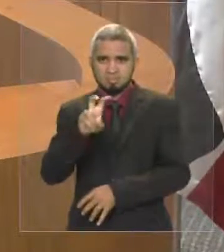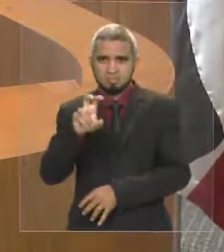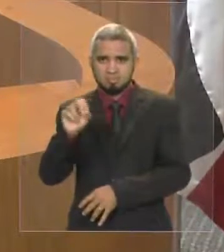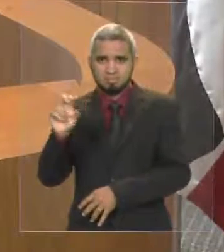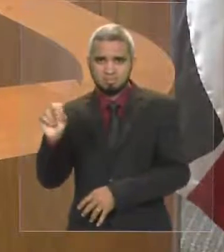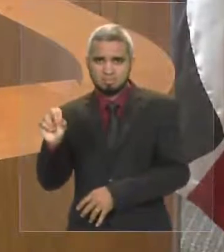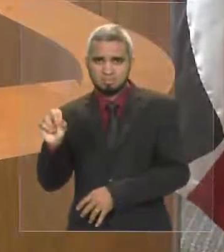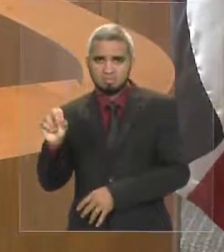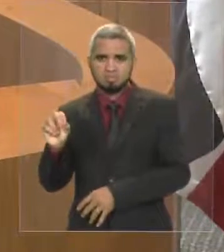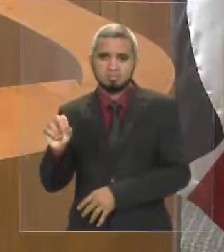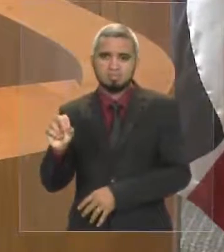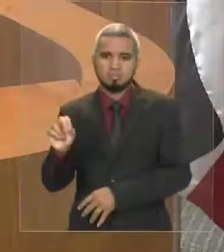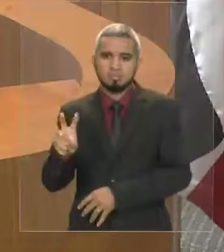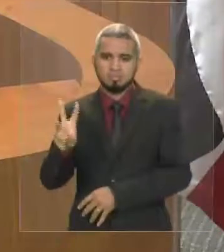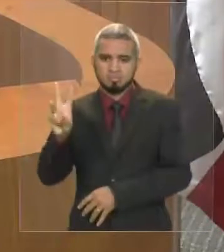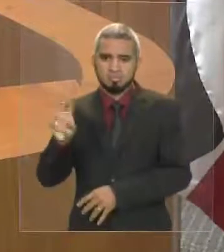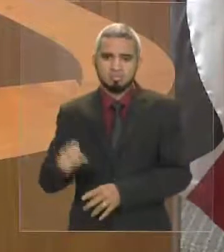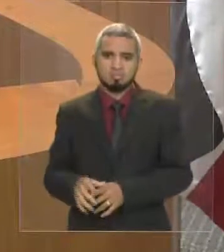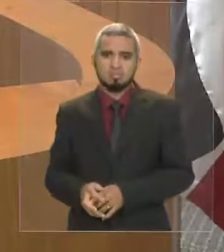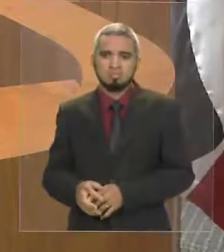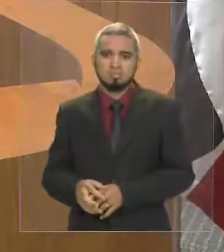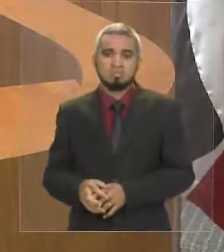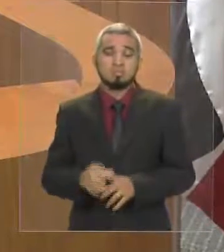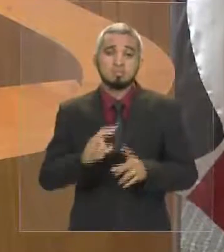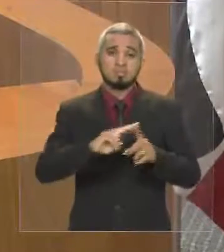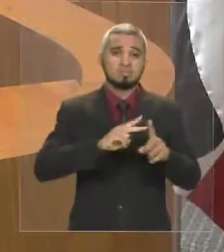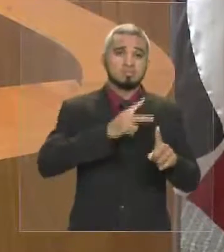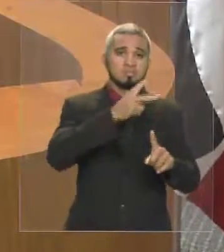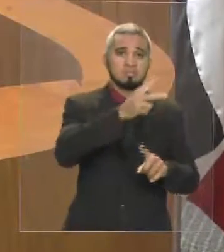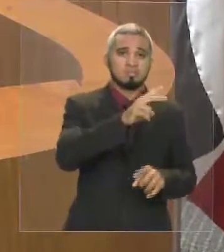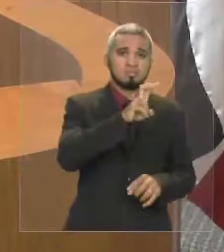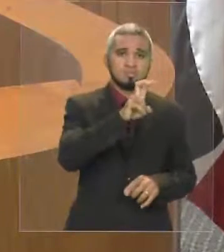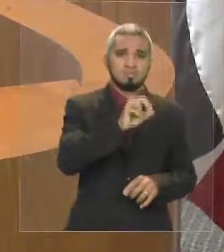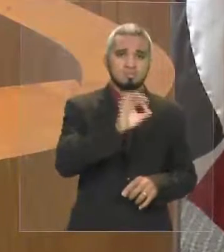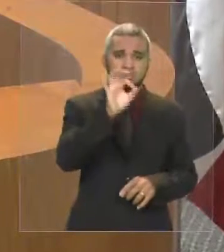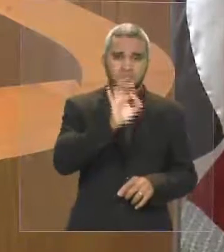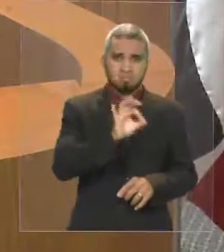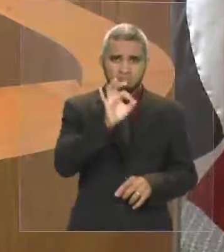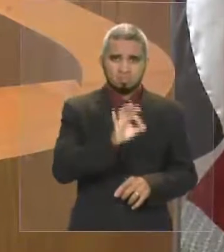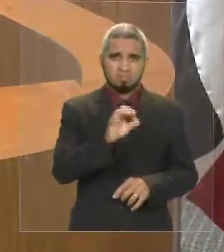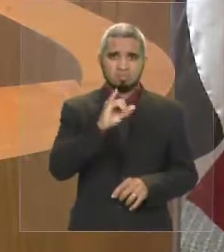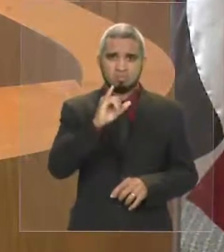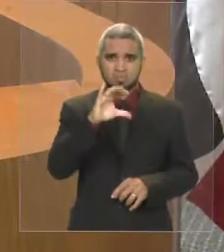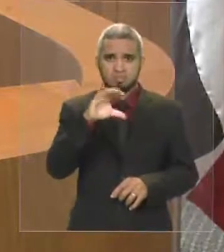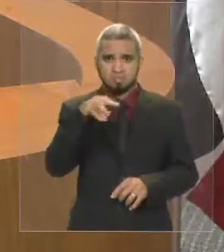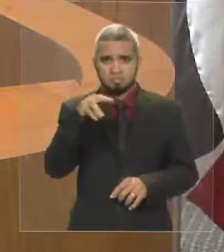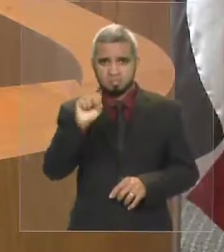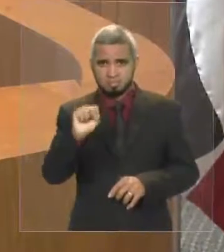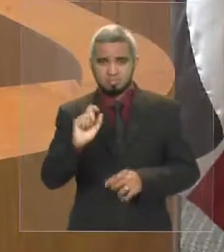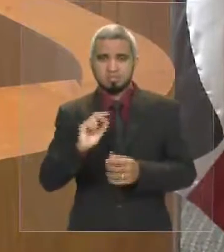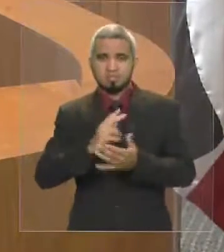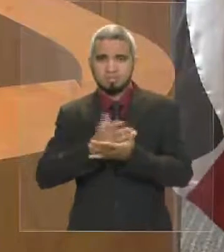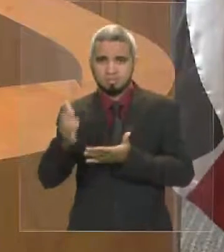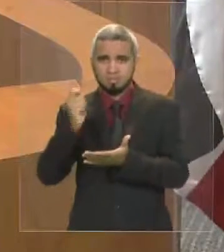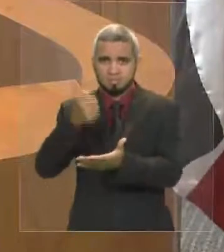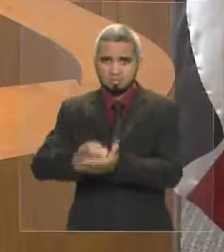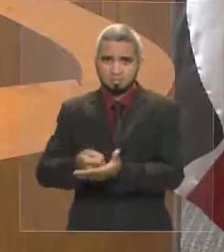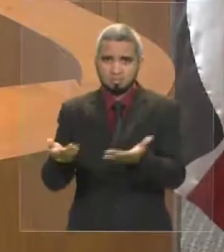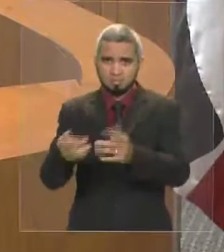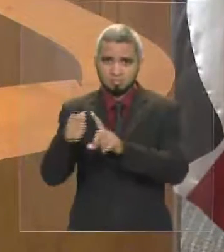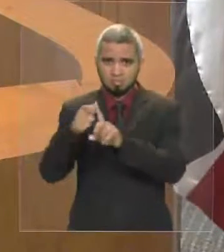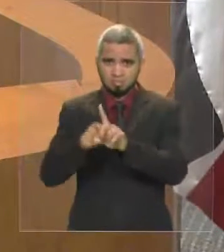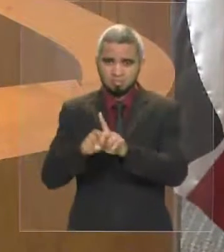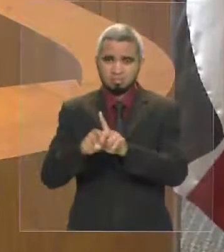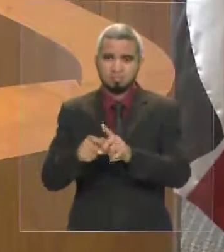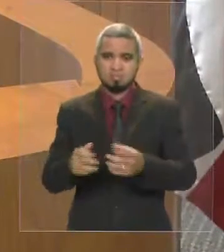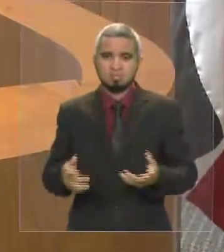kWh, e aumenta em 50% o ICMS dos mais pobres que começarão a pagar nesse mês. E aí, senhores,